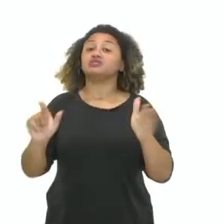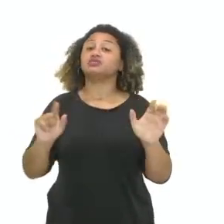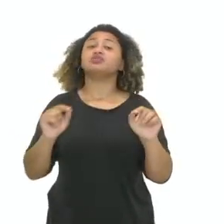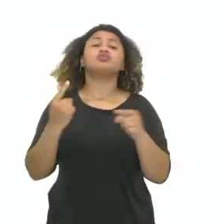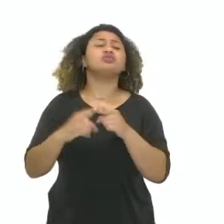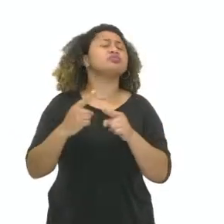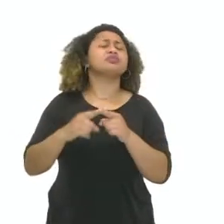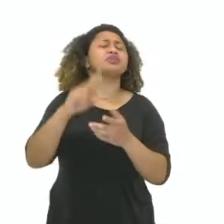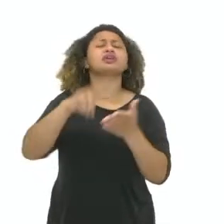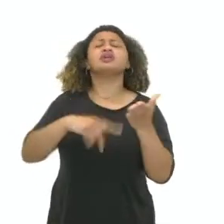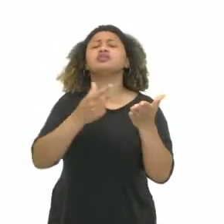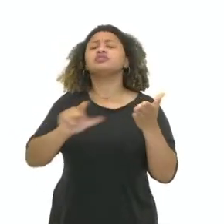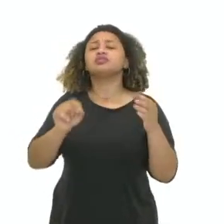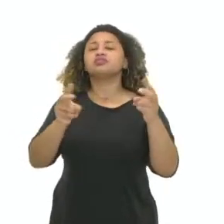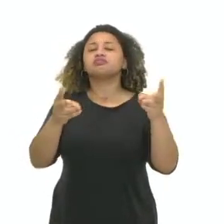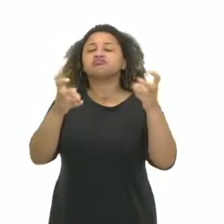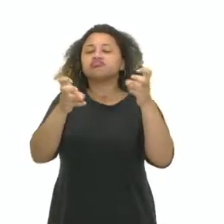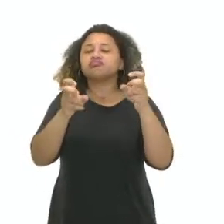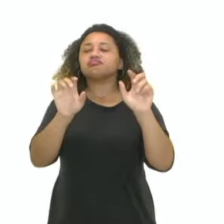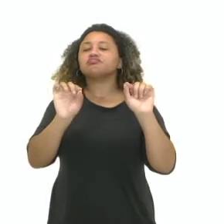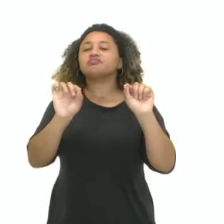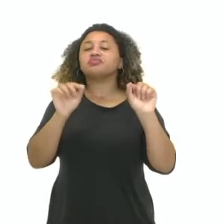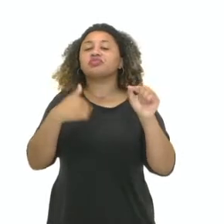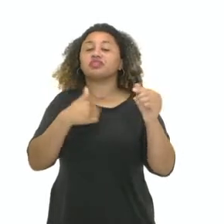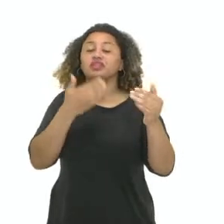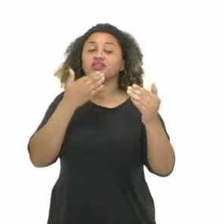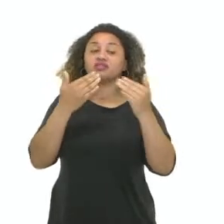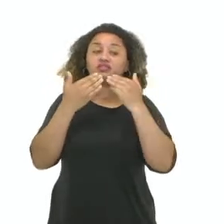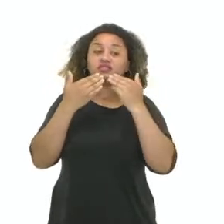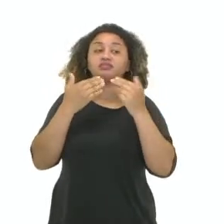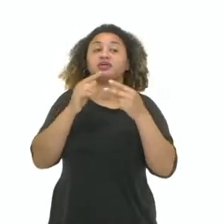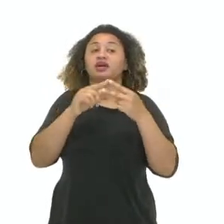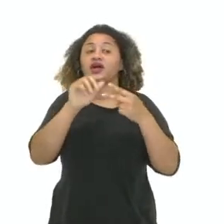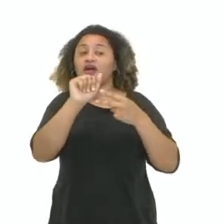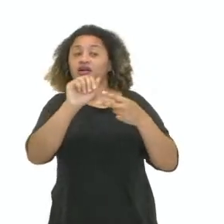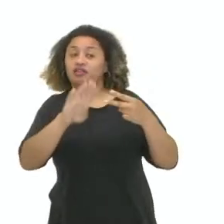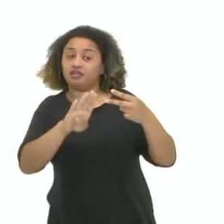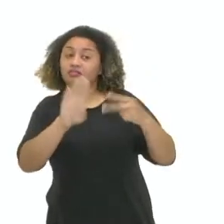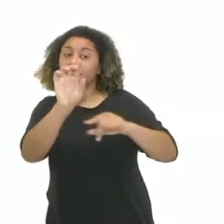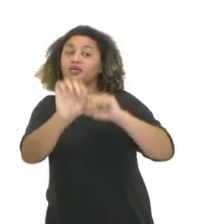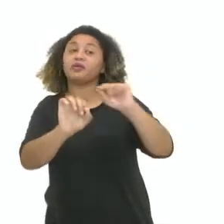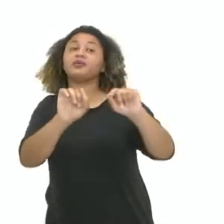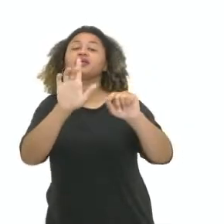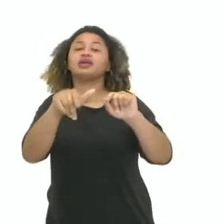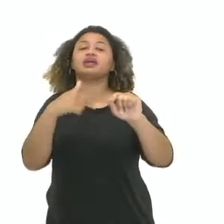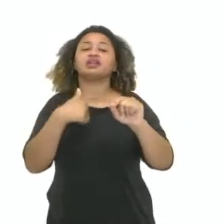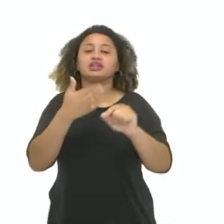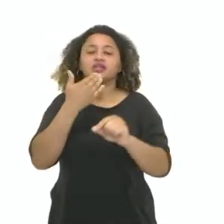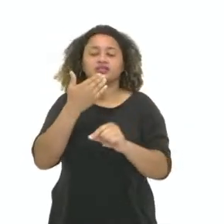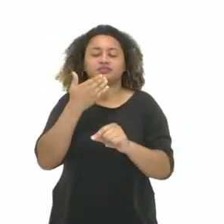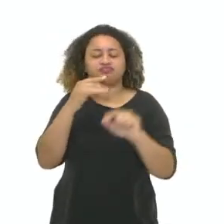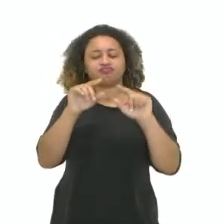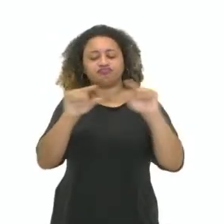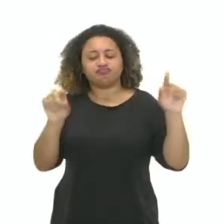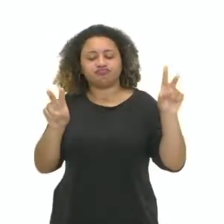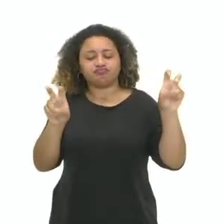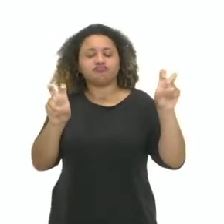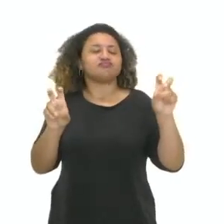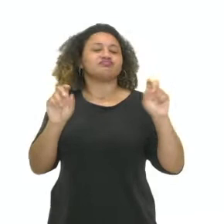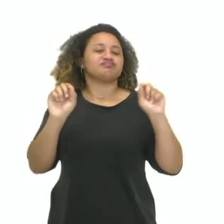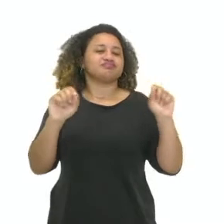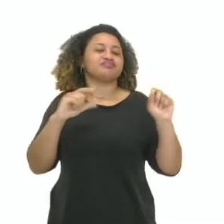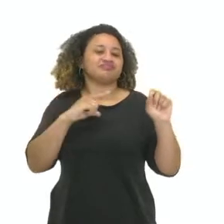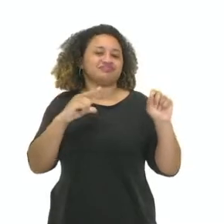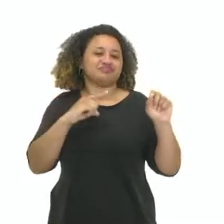que releia? Para perceber melhor o que eu vou pedir aqui nas letras A e B sobre essa proposição